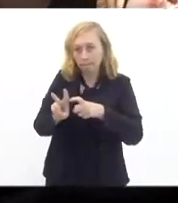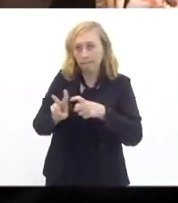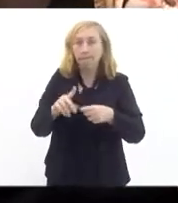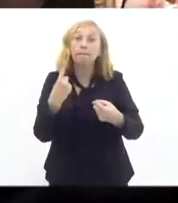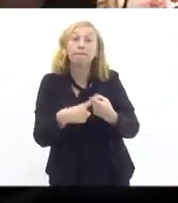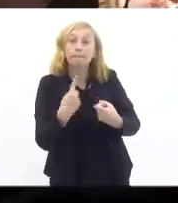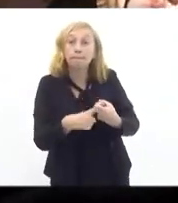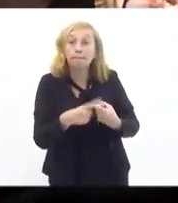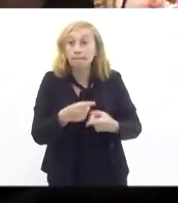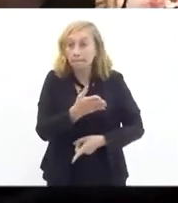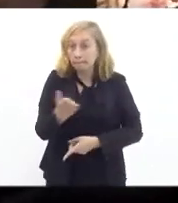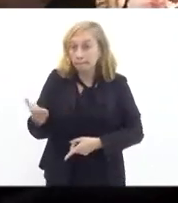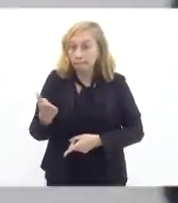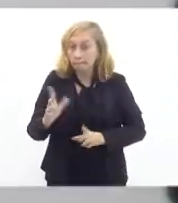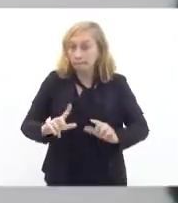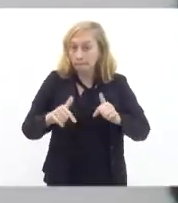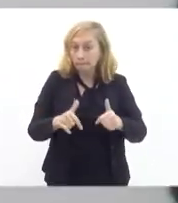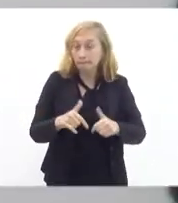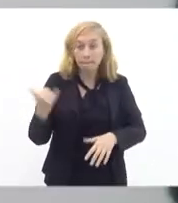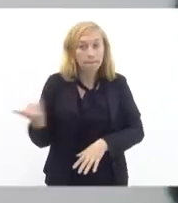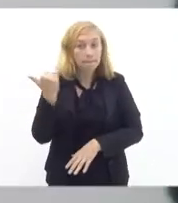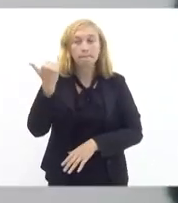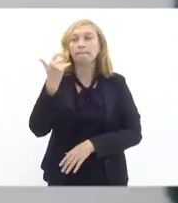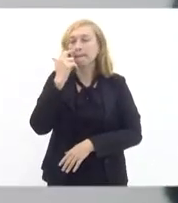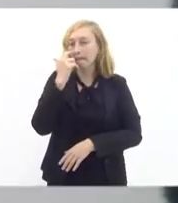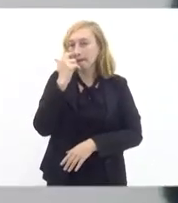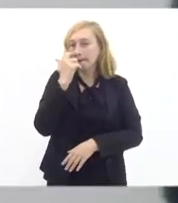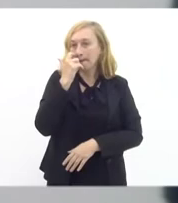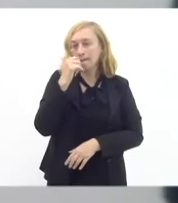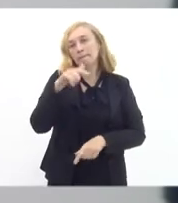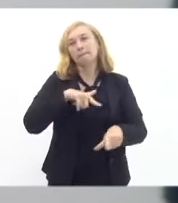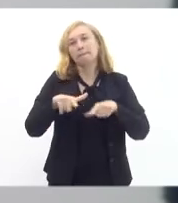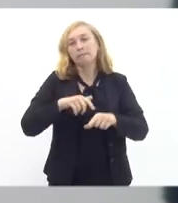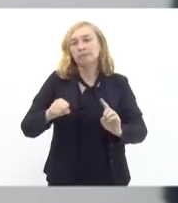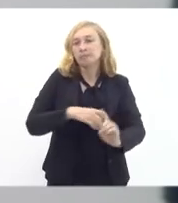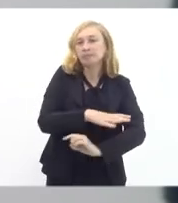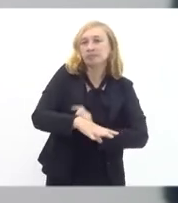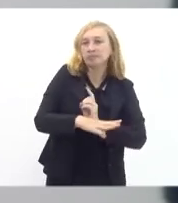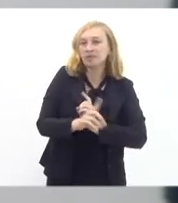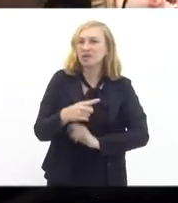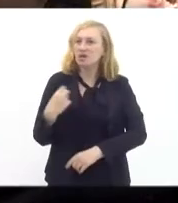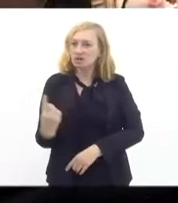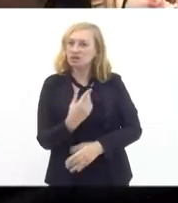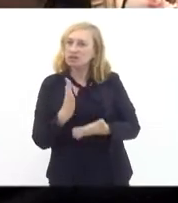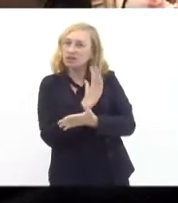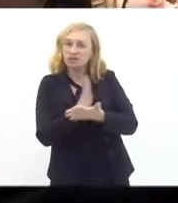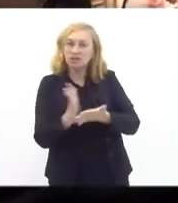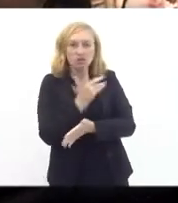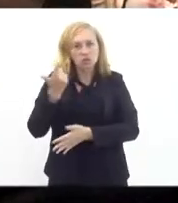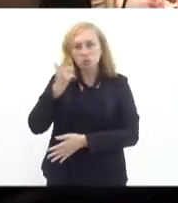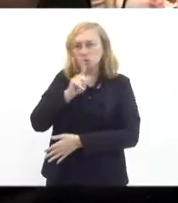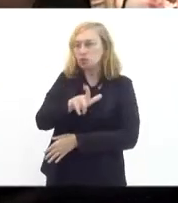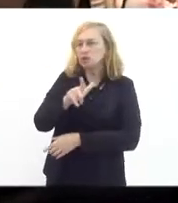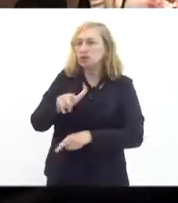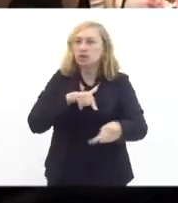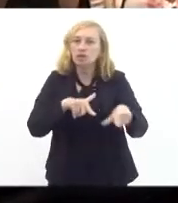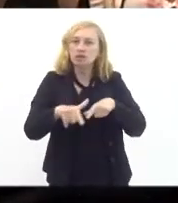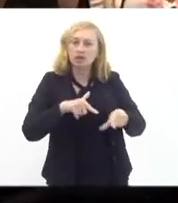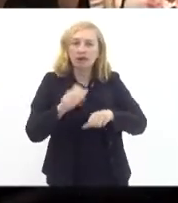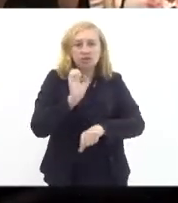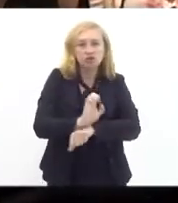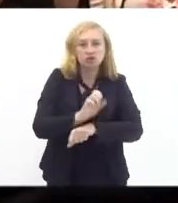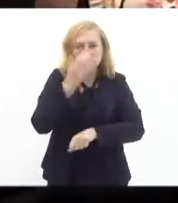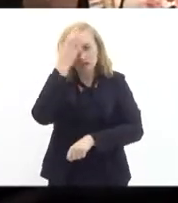quê? Eles são ferramentas necessárias. Eles fazem um trabalho social que a gente, às vezes, não consegue, e o trabalho do